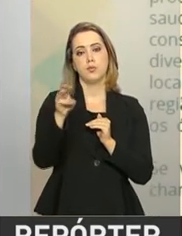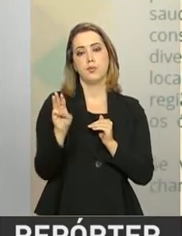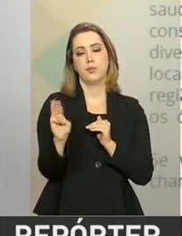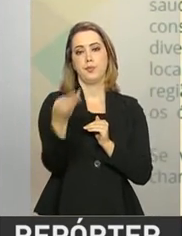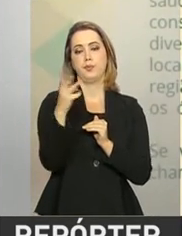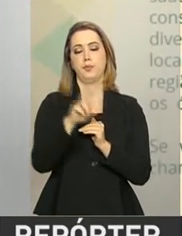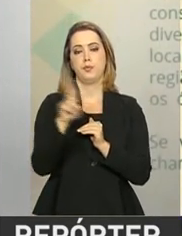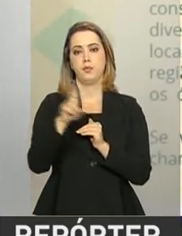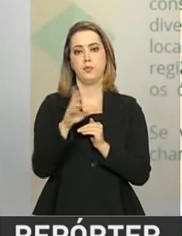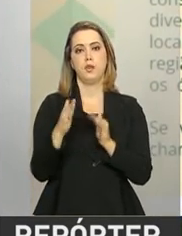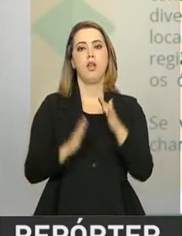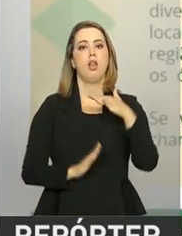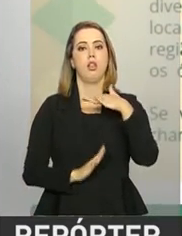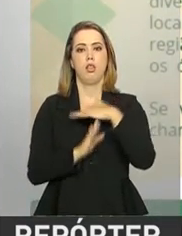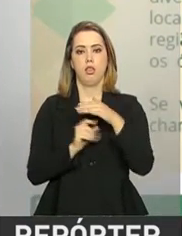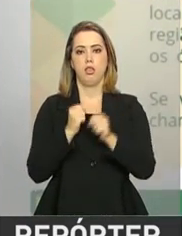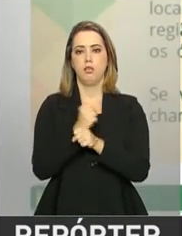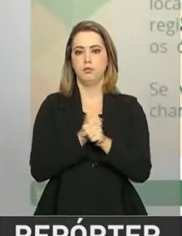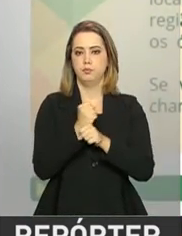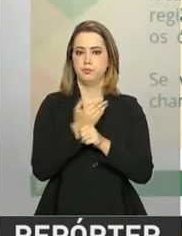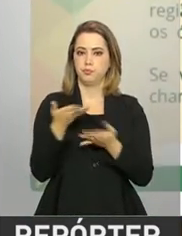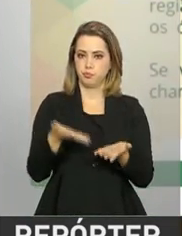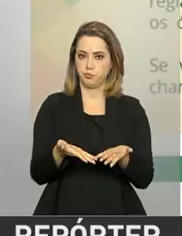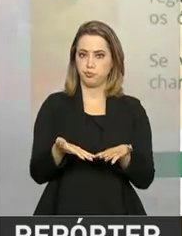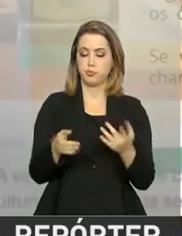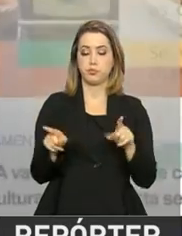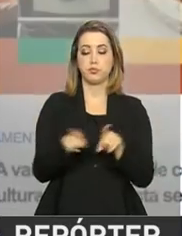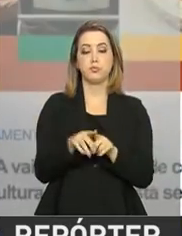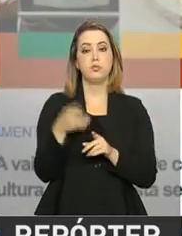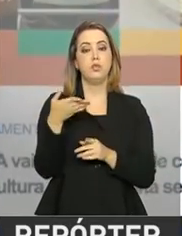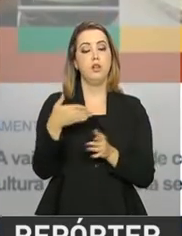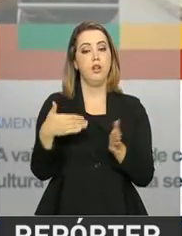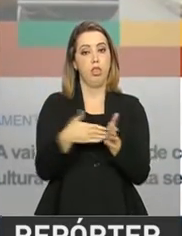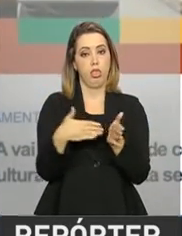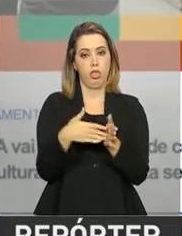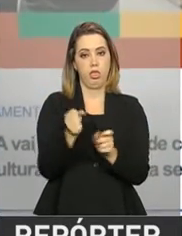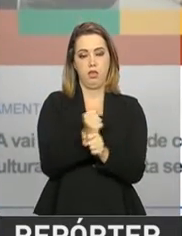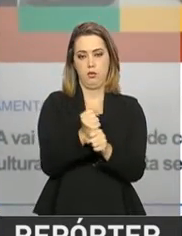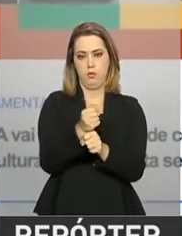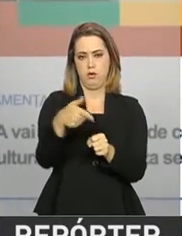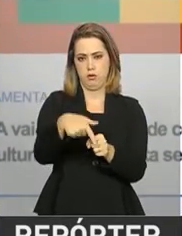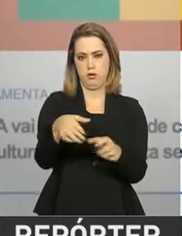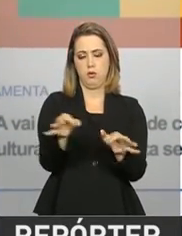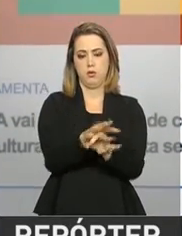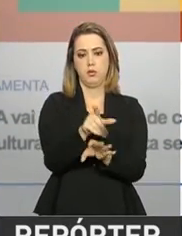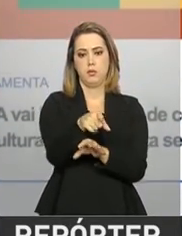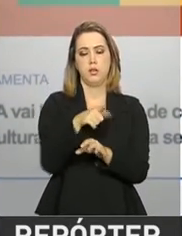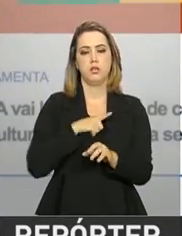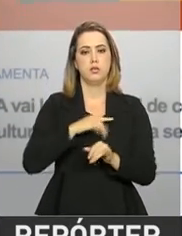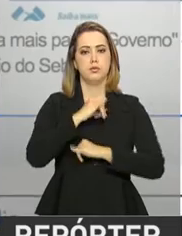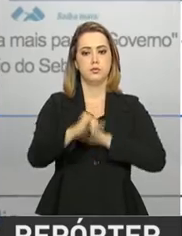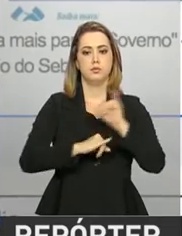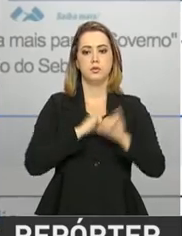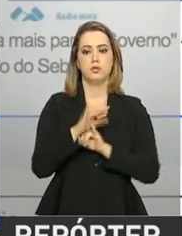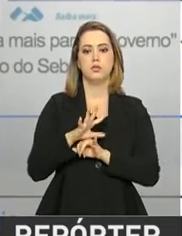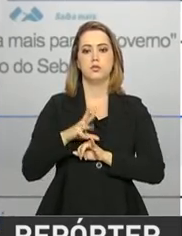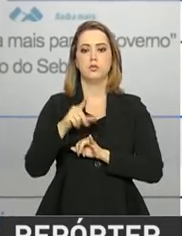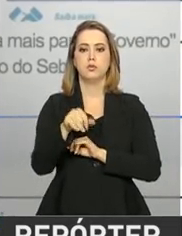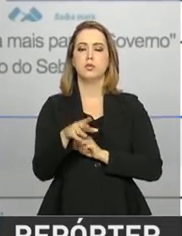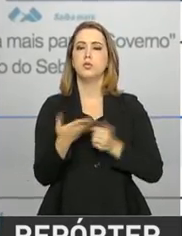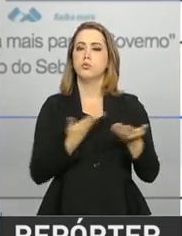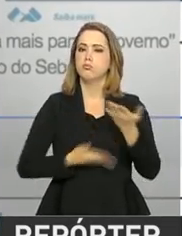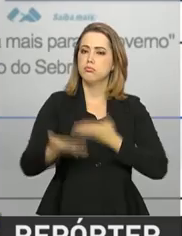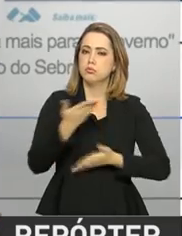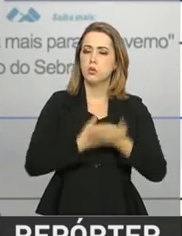de reais até o final do ano para isso foi lançado um novo portal na internet tudo para facilitar as negociações